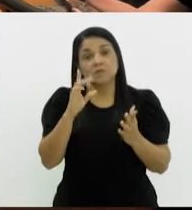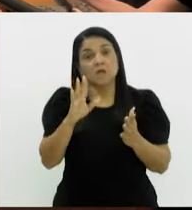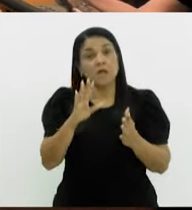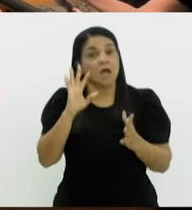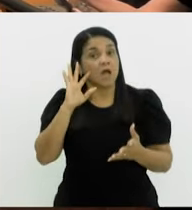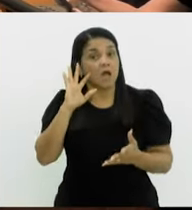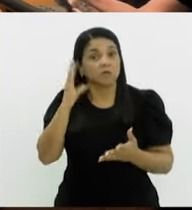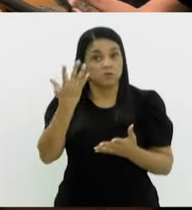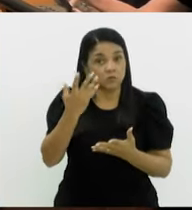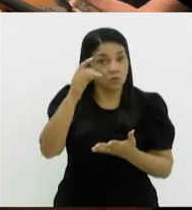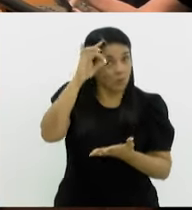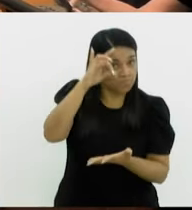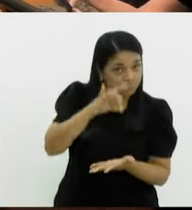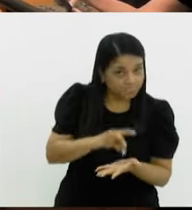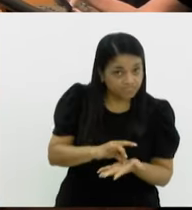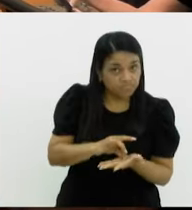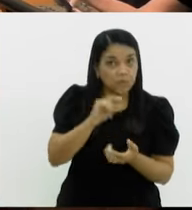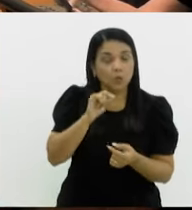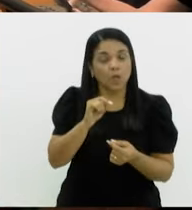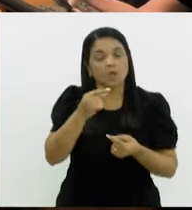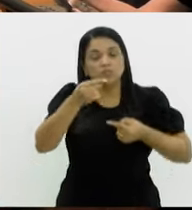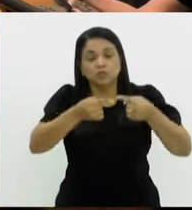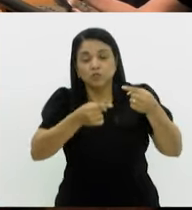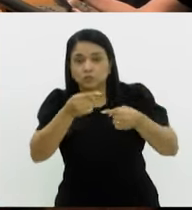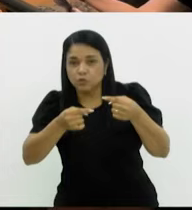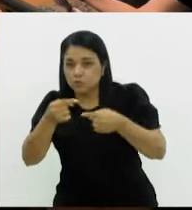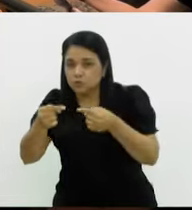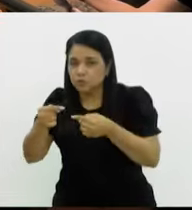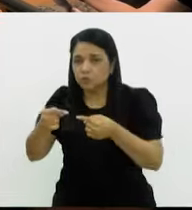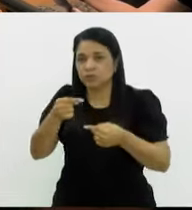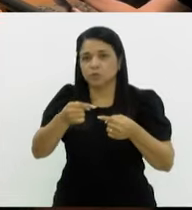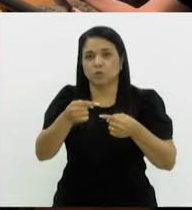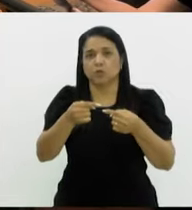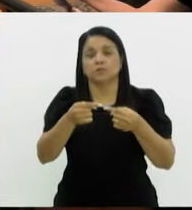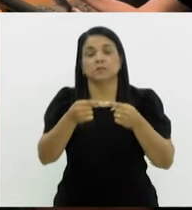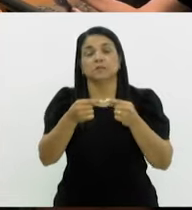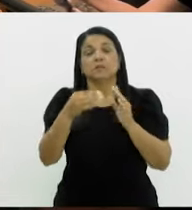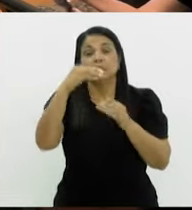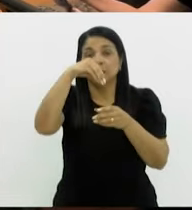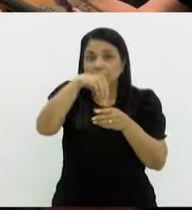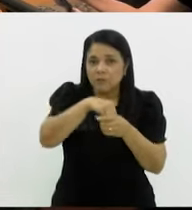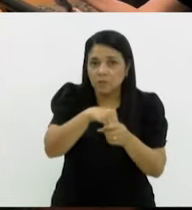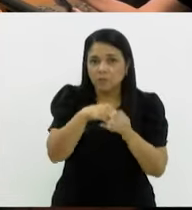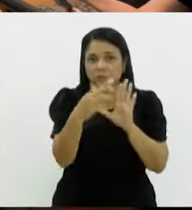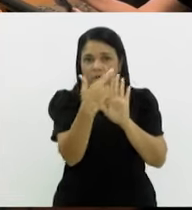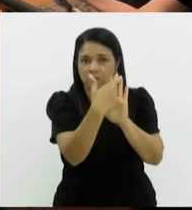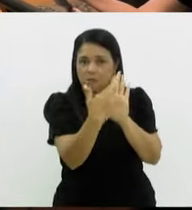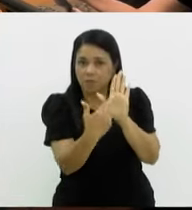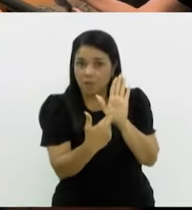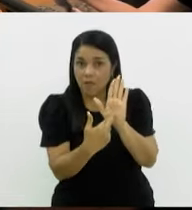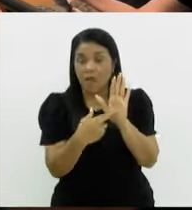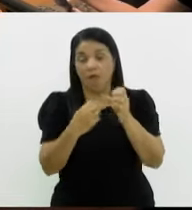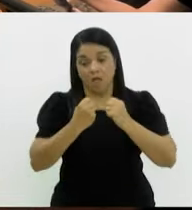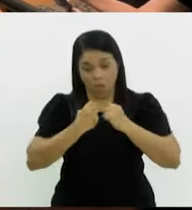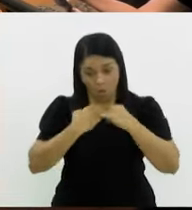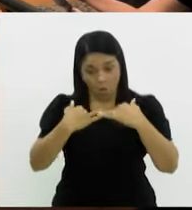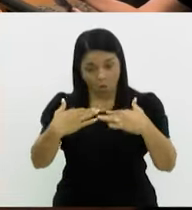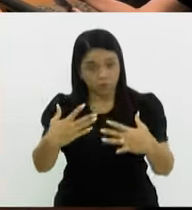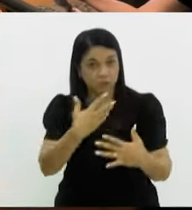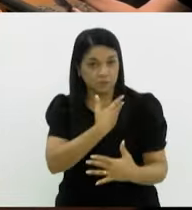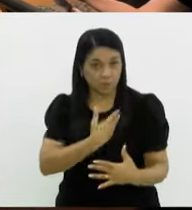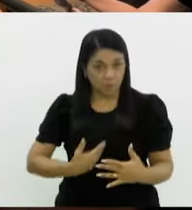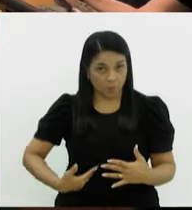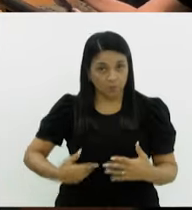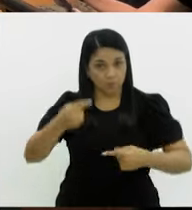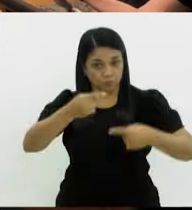solução seria a discussão também dentro da regulamentação e, por isso, a audiência pública, claro. O debate